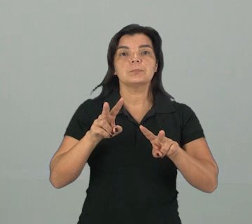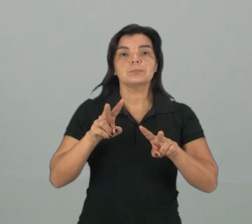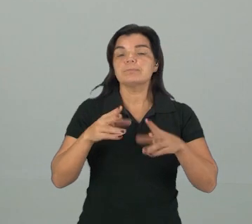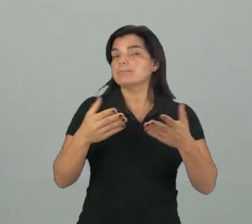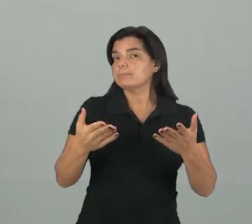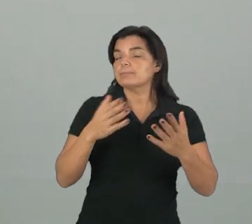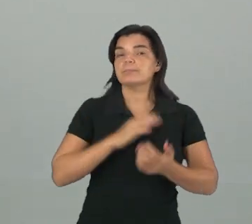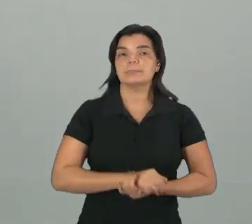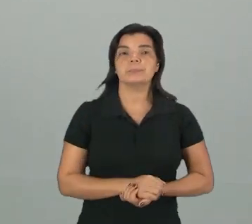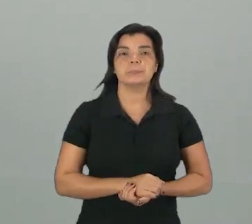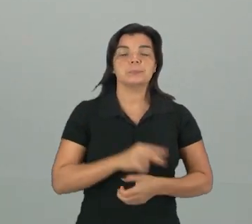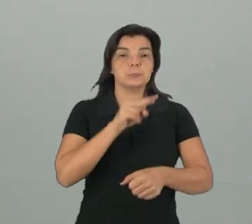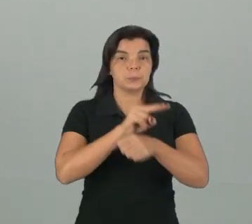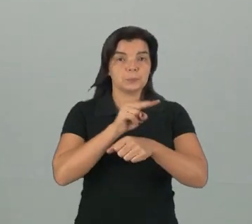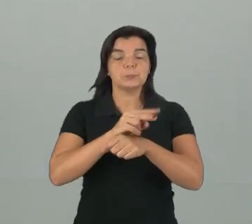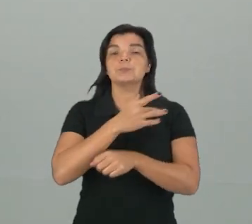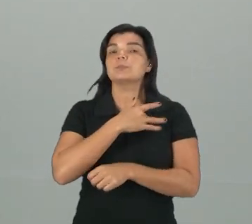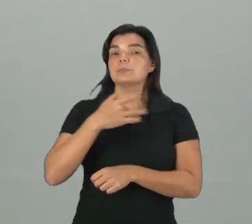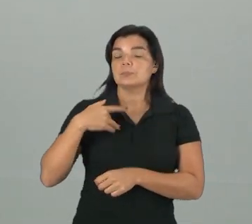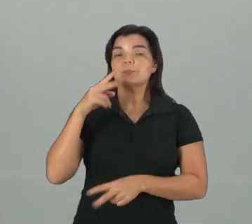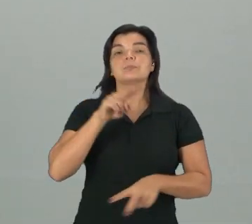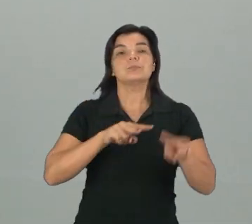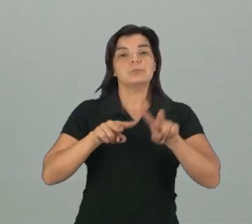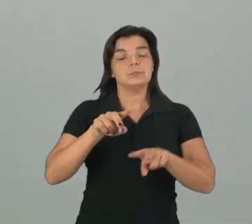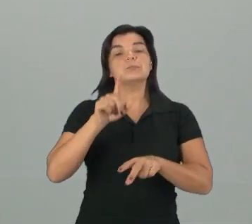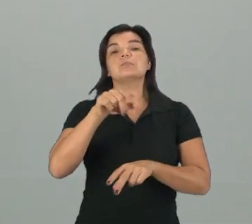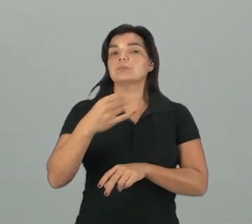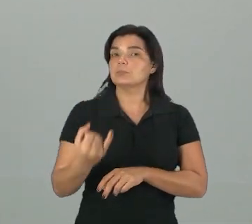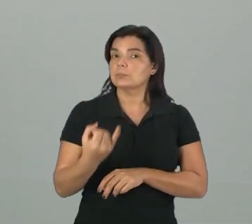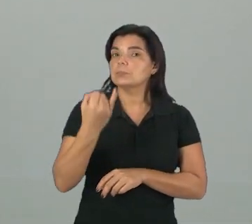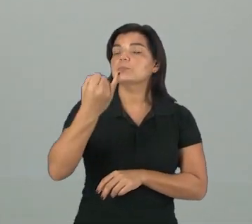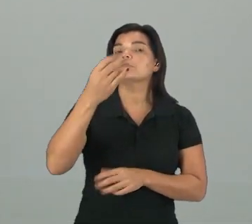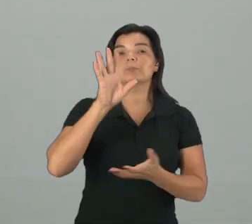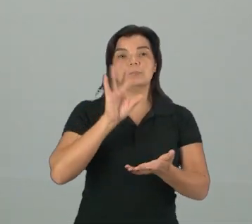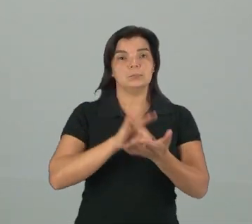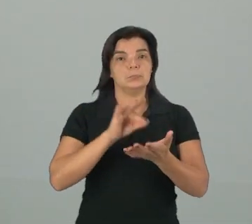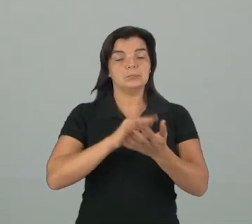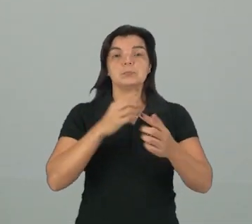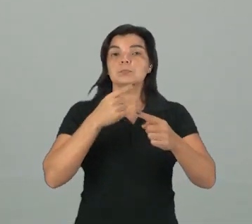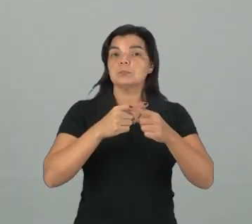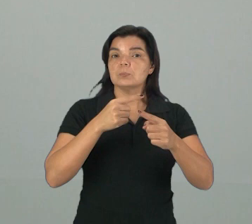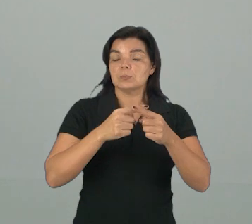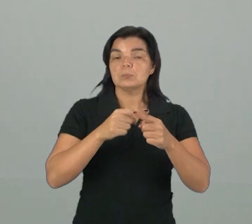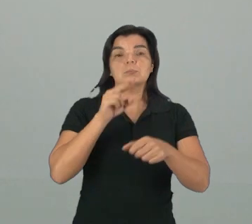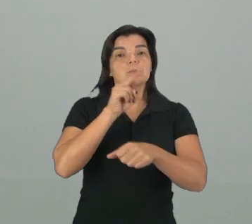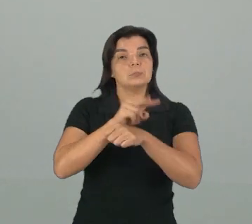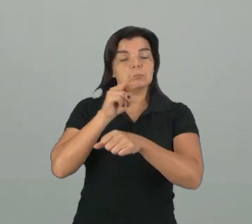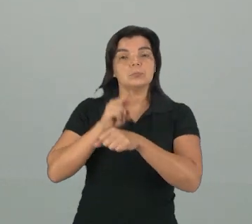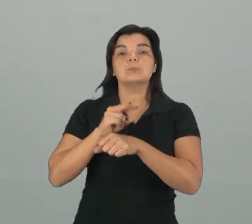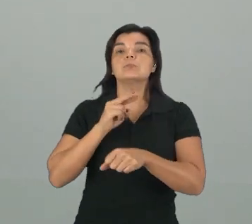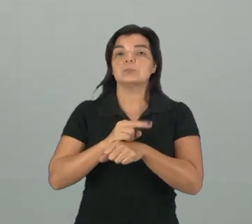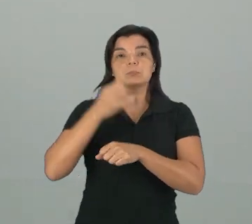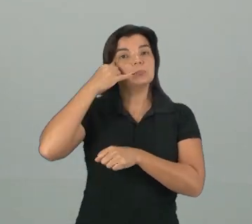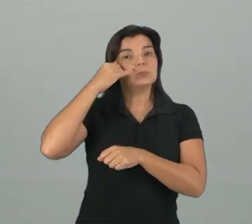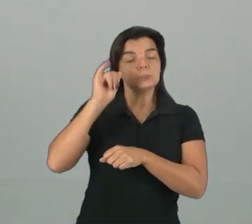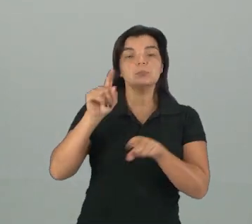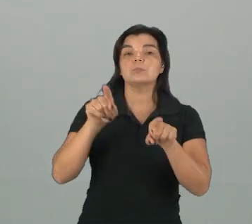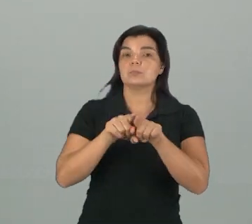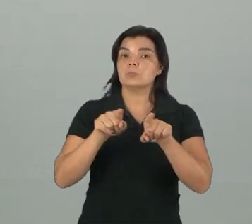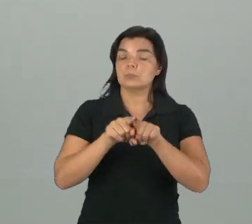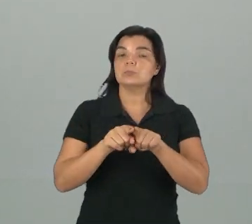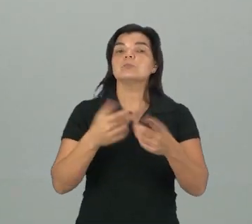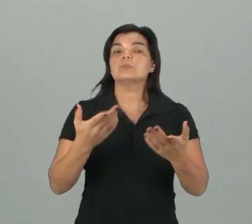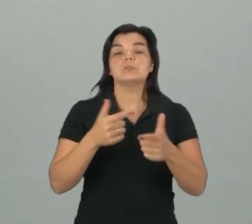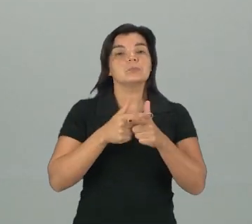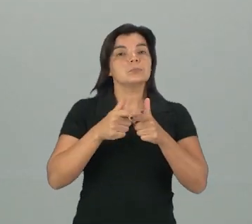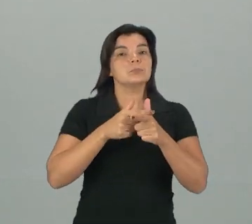E aí? Cuidar da nossa saúde visual é muito importante, isso mesmo, porque esse cuidado, essa prevenção